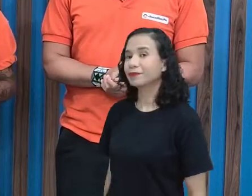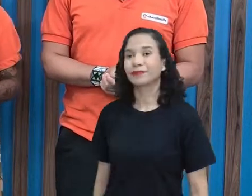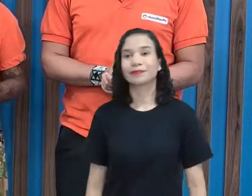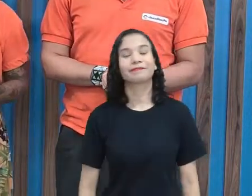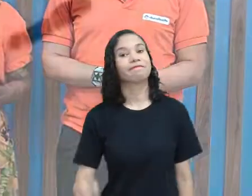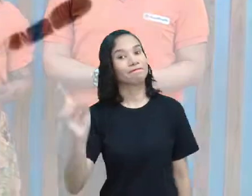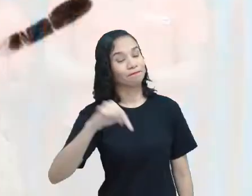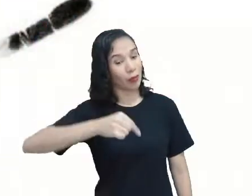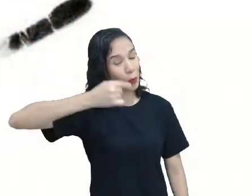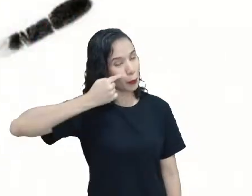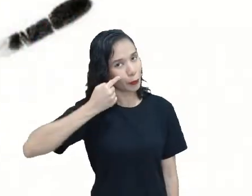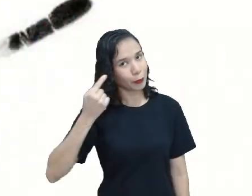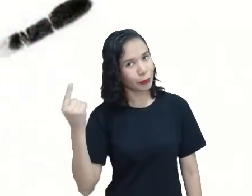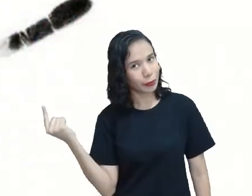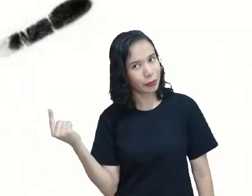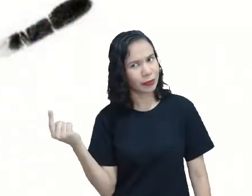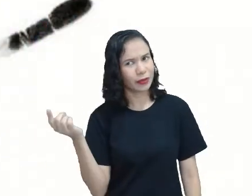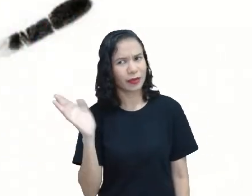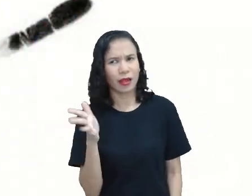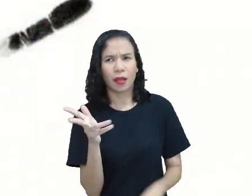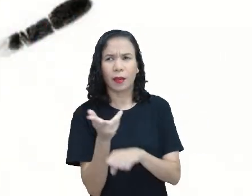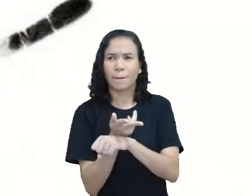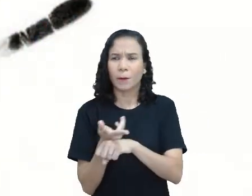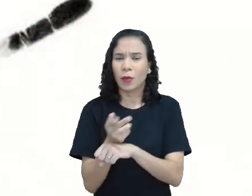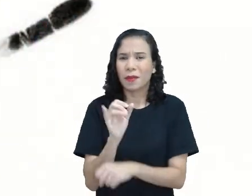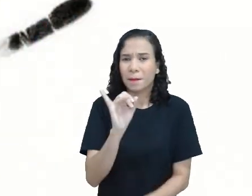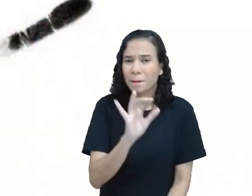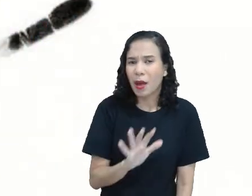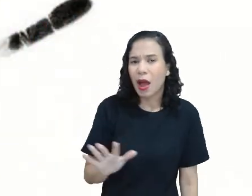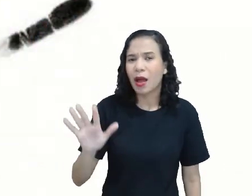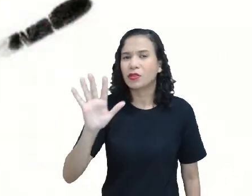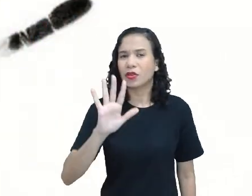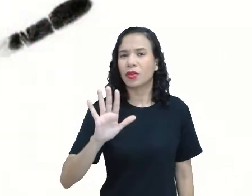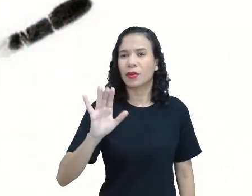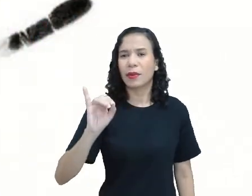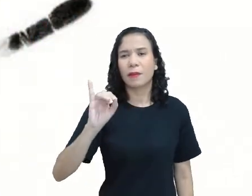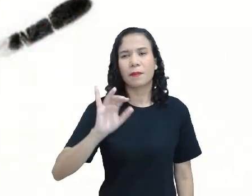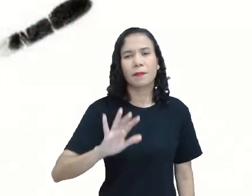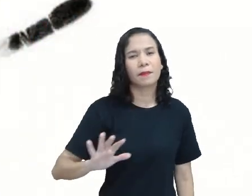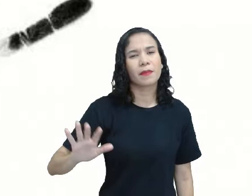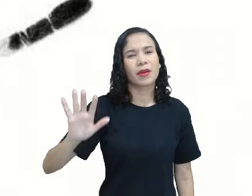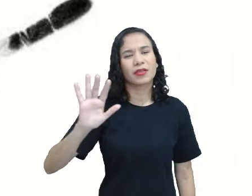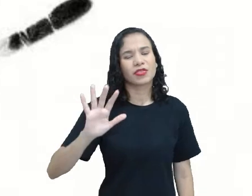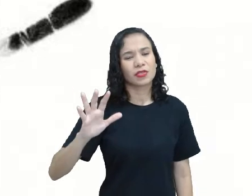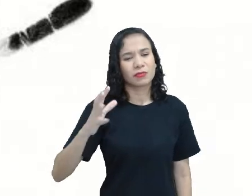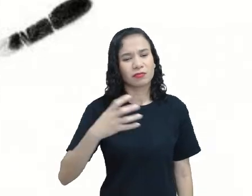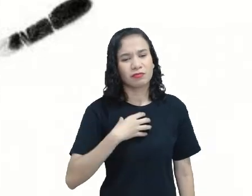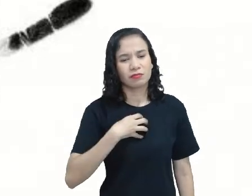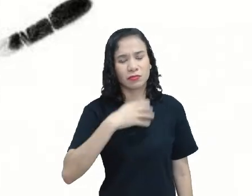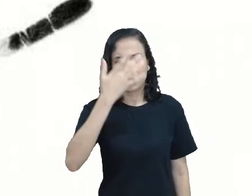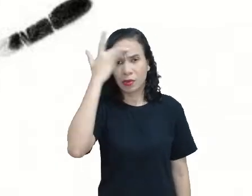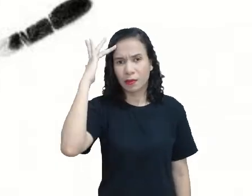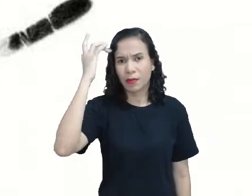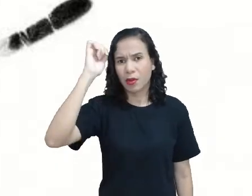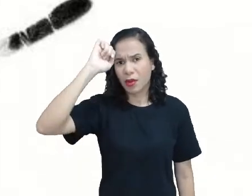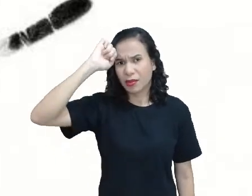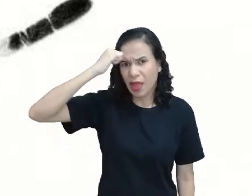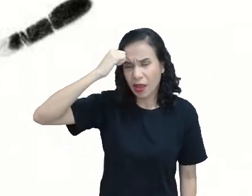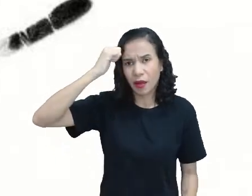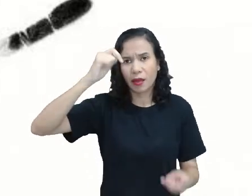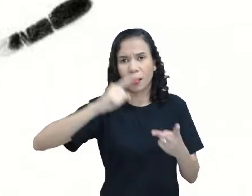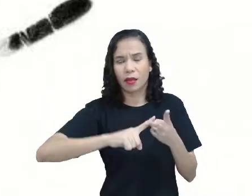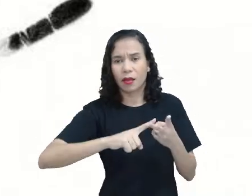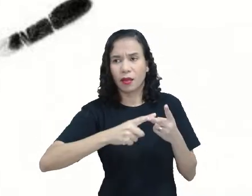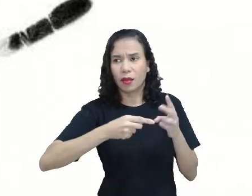essa daí, hein? A gente até procurou algumas imagens, gente, mas as imagens que a gente achou de pessoas negras, indígenas